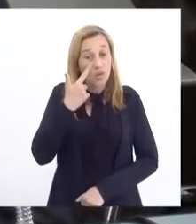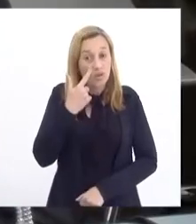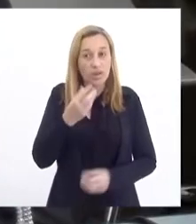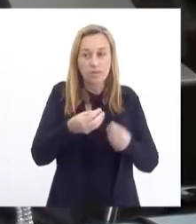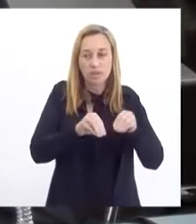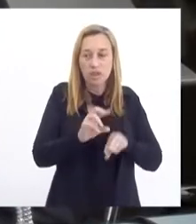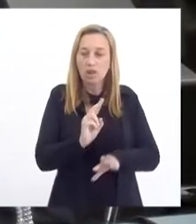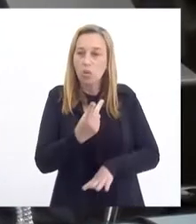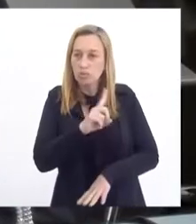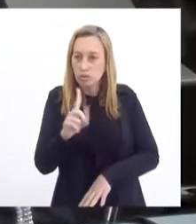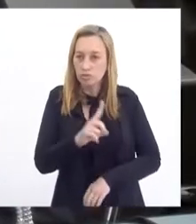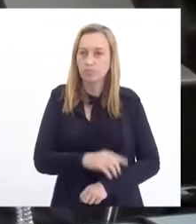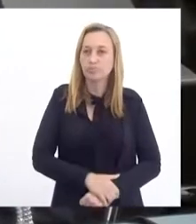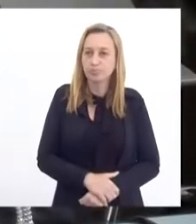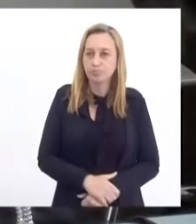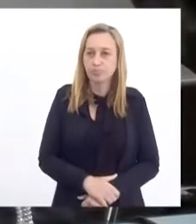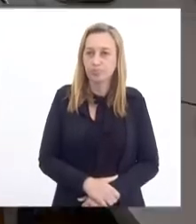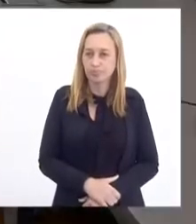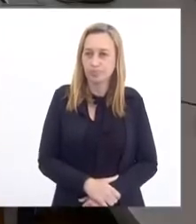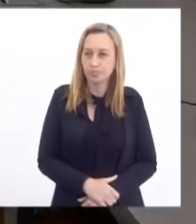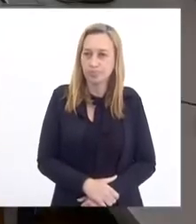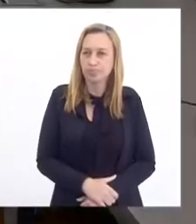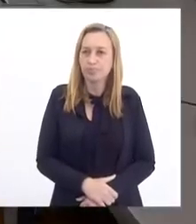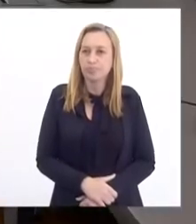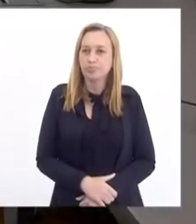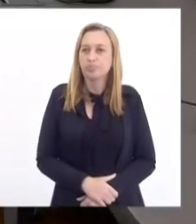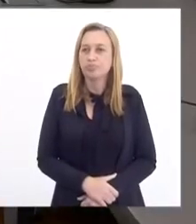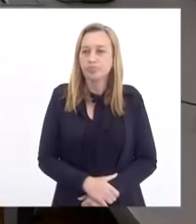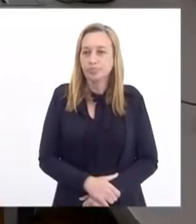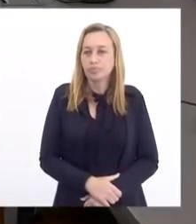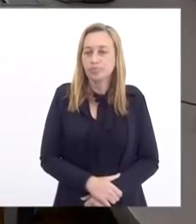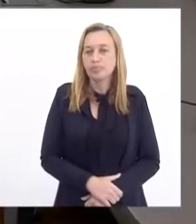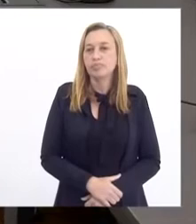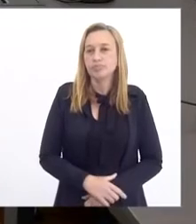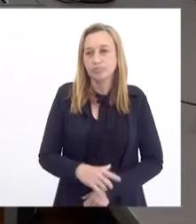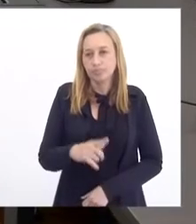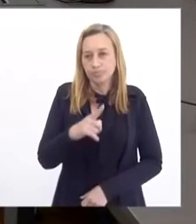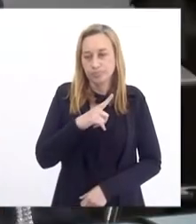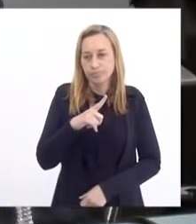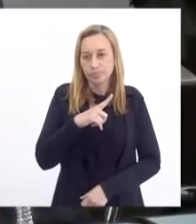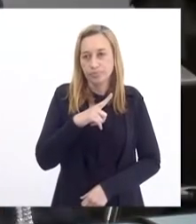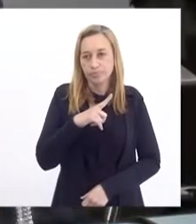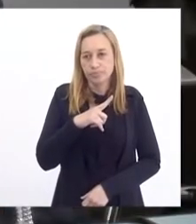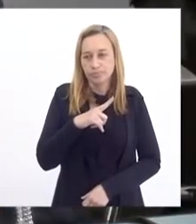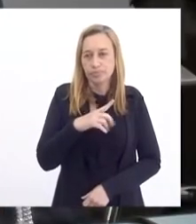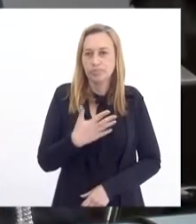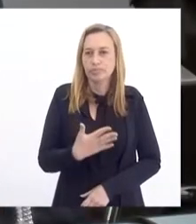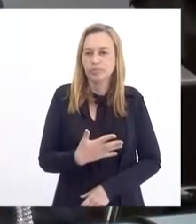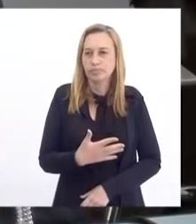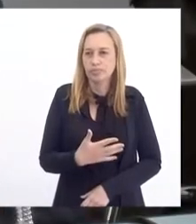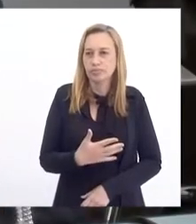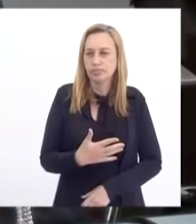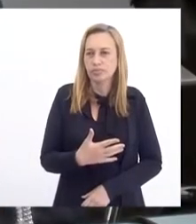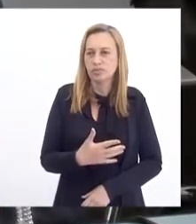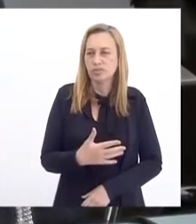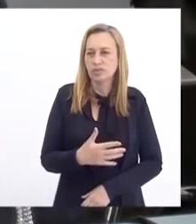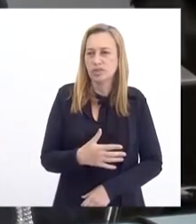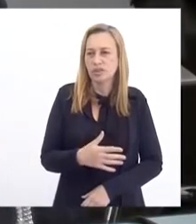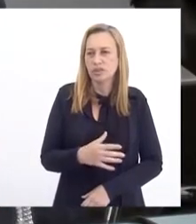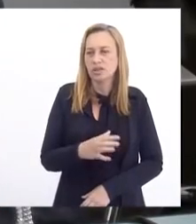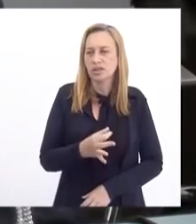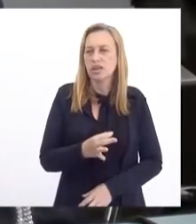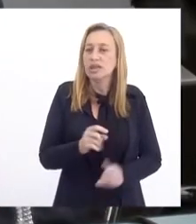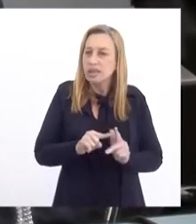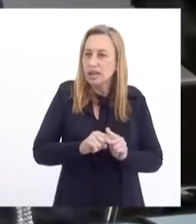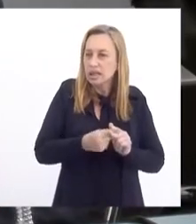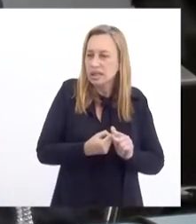não. Está ou não? Ou então, porque se tiver, aí em vez de ser fica garantida, aí altera